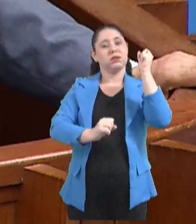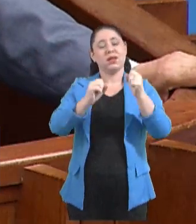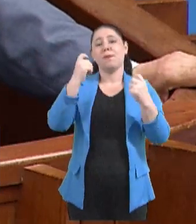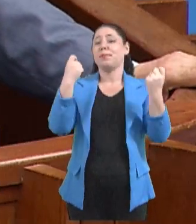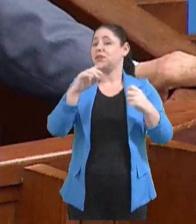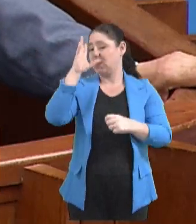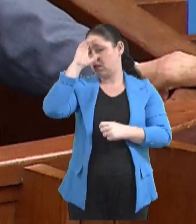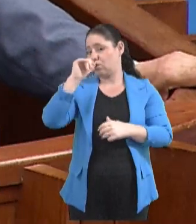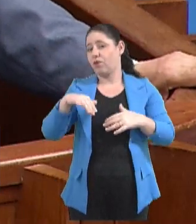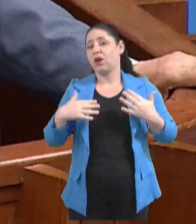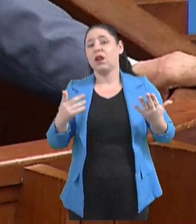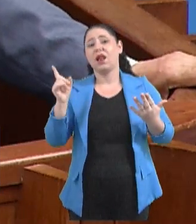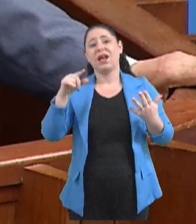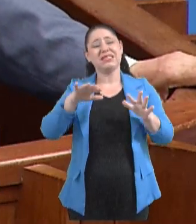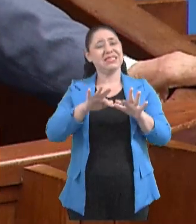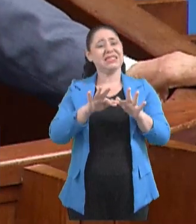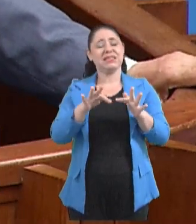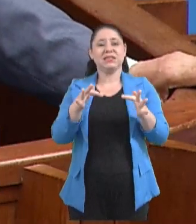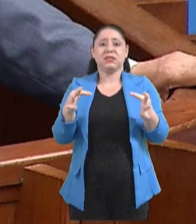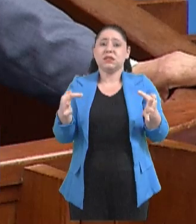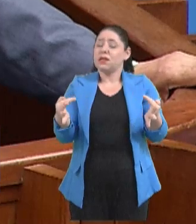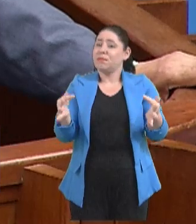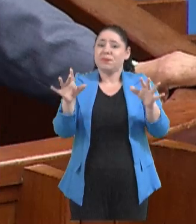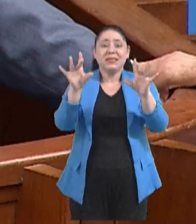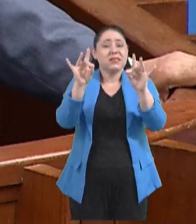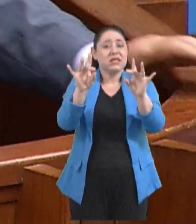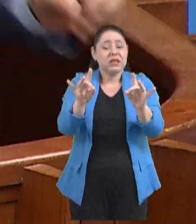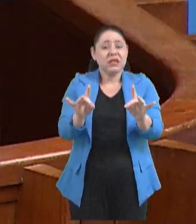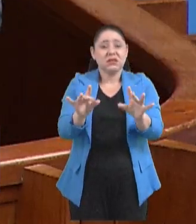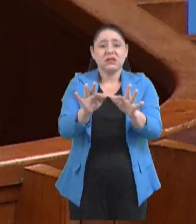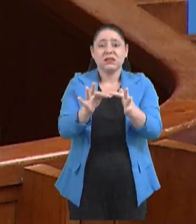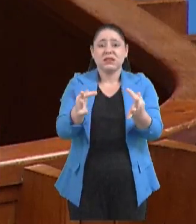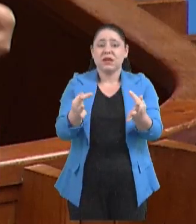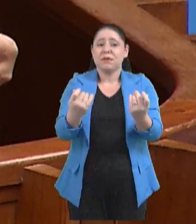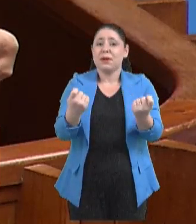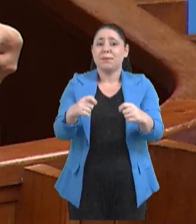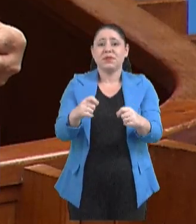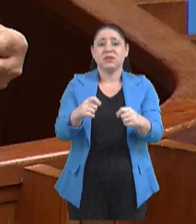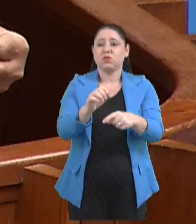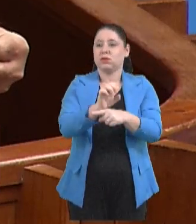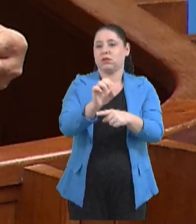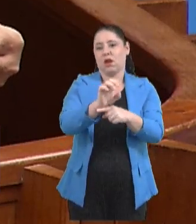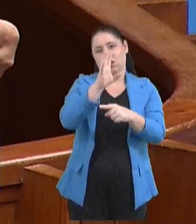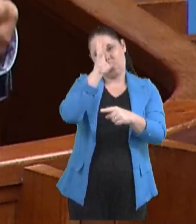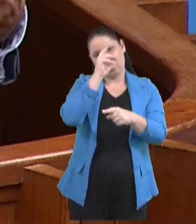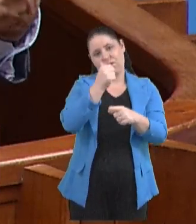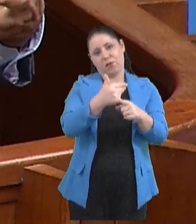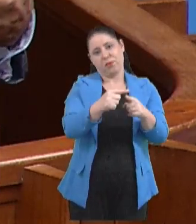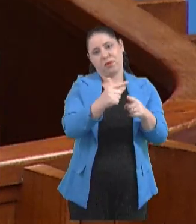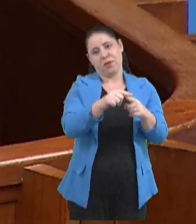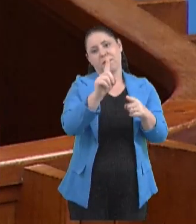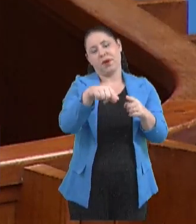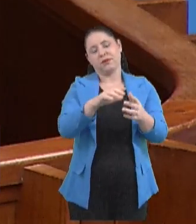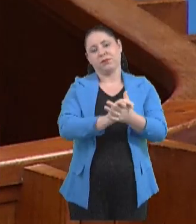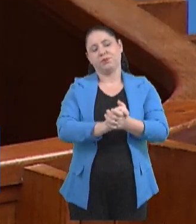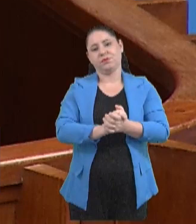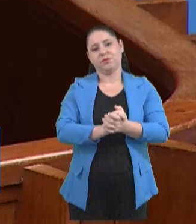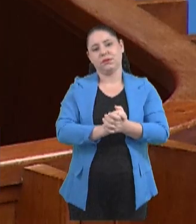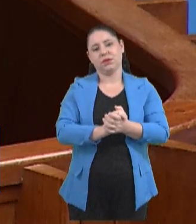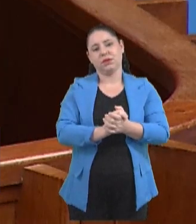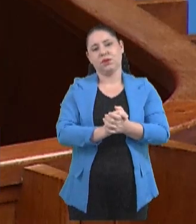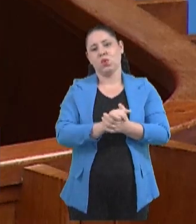resolva isso aqui, que são coisas simples, tem que ser o Estado que resolva